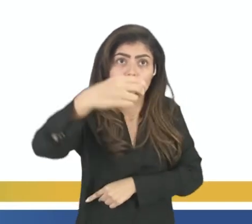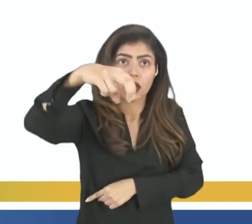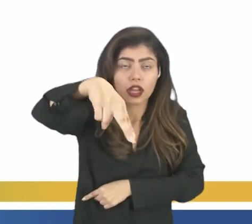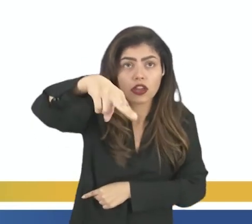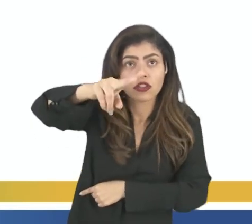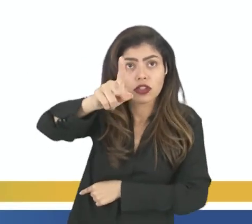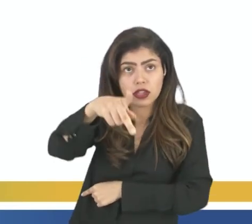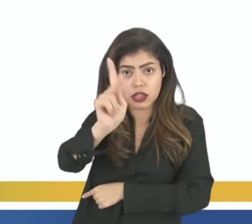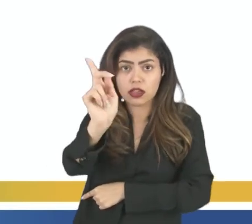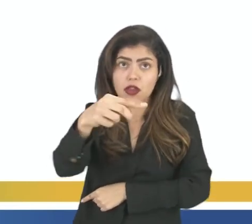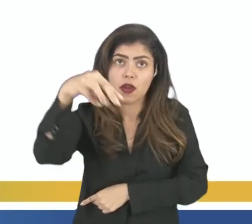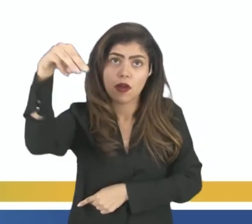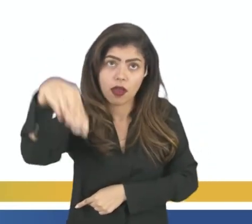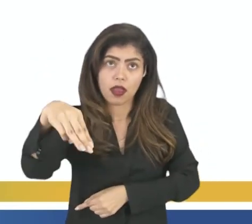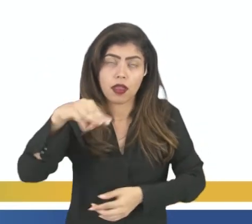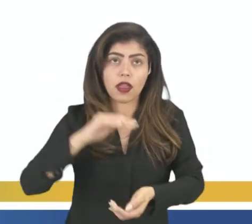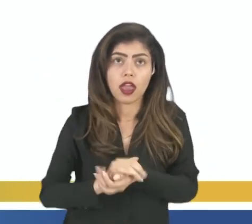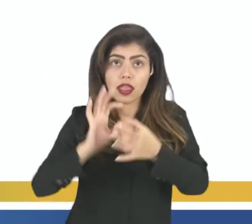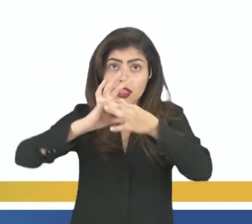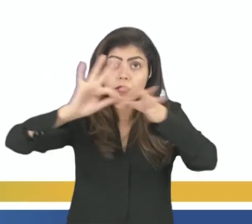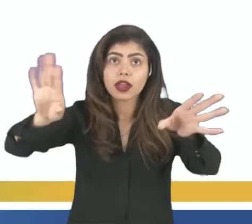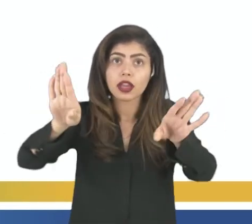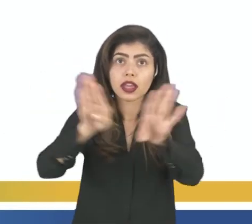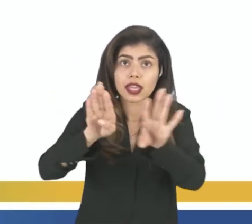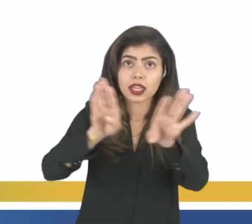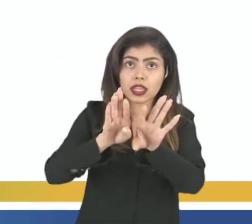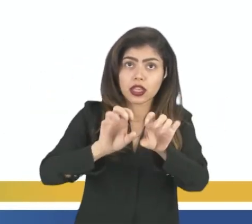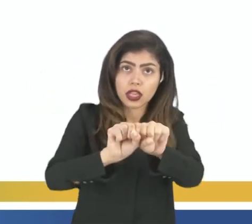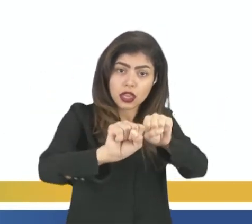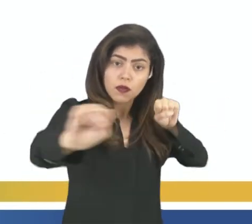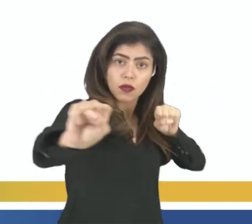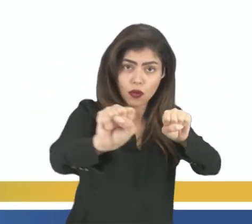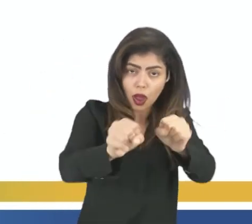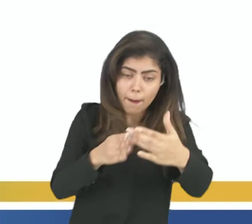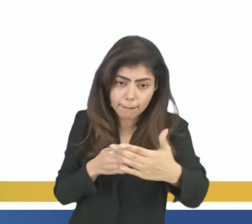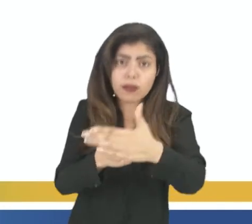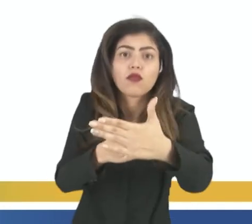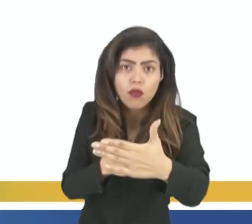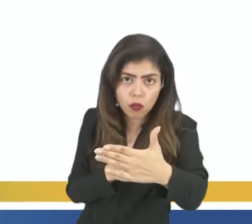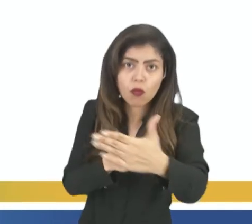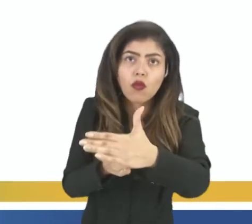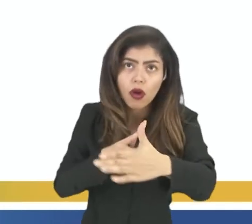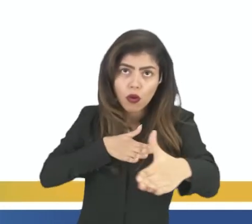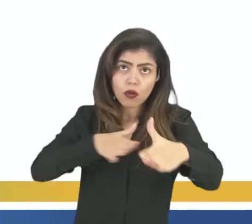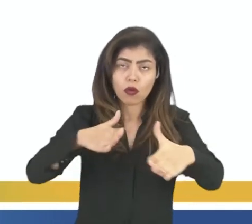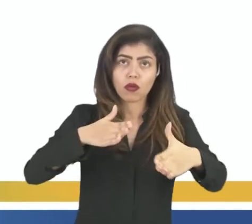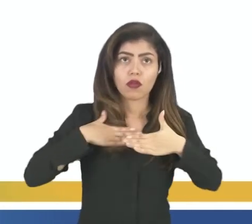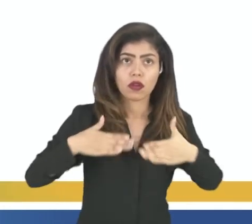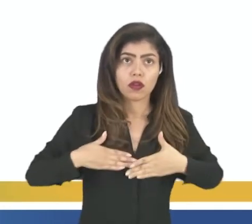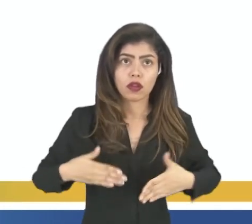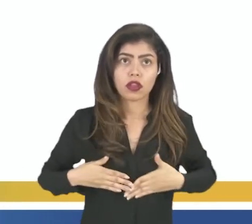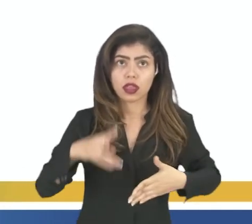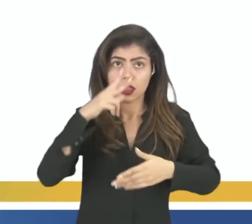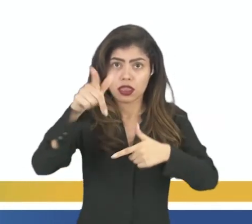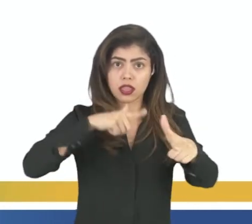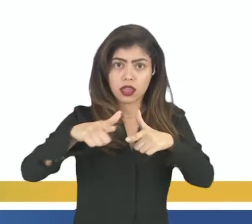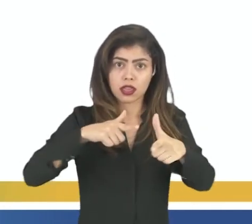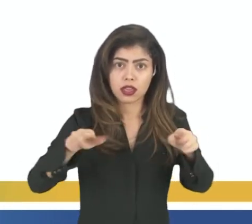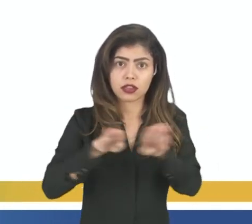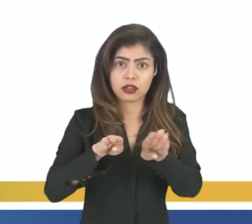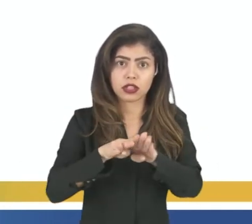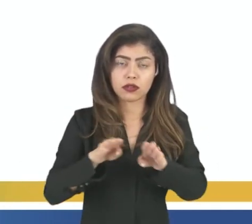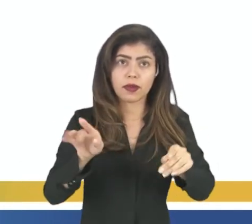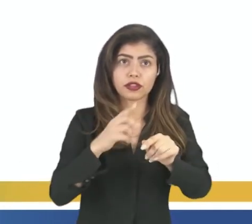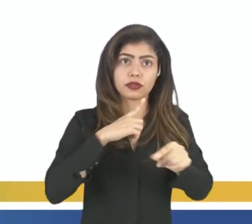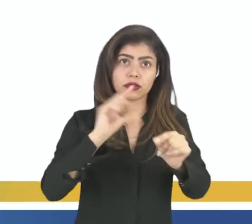metro e, liberada, distende e empurra o corpo. Determine o trabalho da força elástica quando